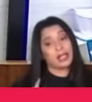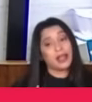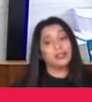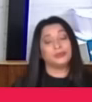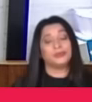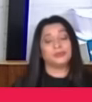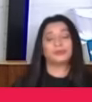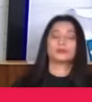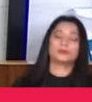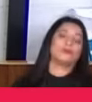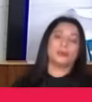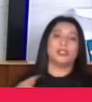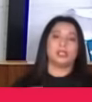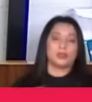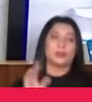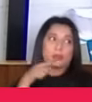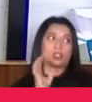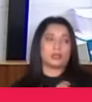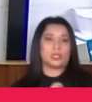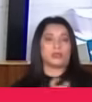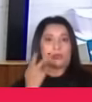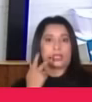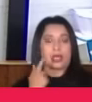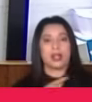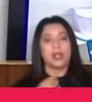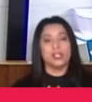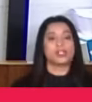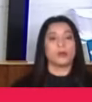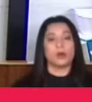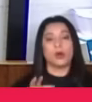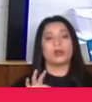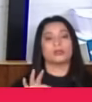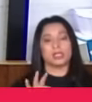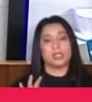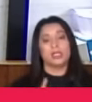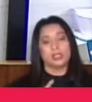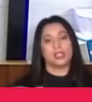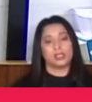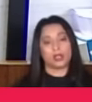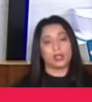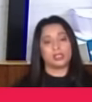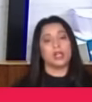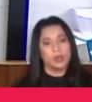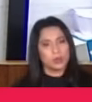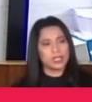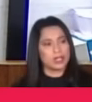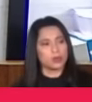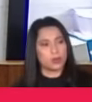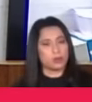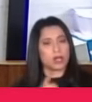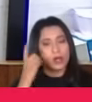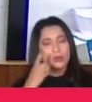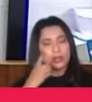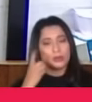andamento, o Ministério Público do Estado do Ceará requisitou ao Tribunal de Justiça a abertura de inquérito policial contra esse deputado estadual. Hoje, esse